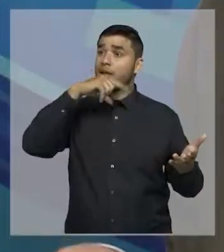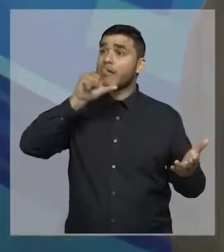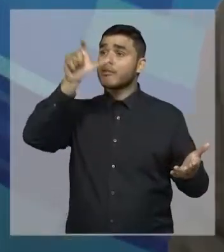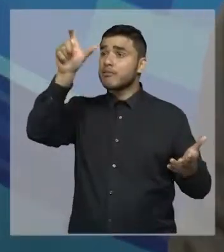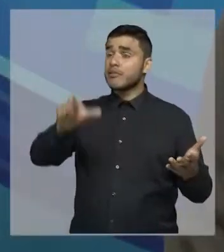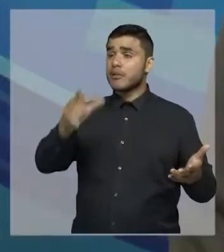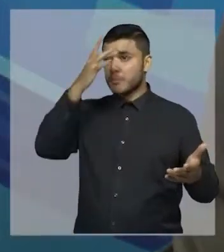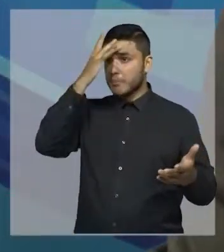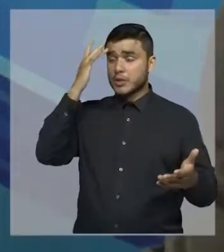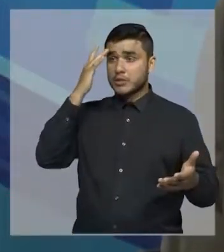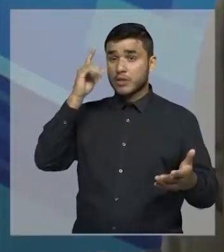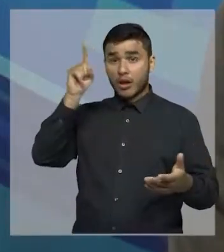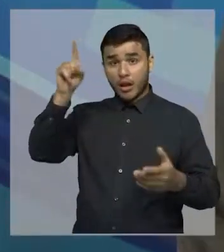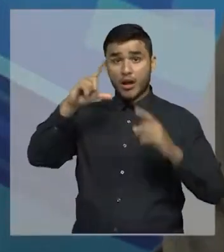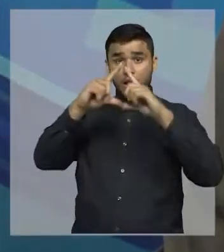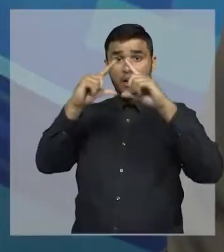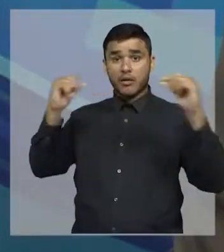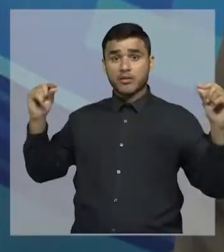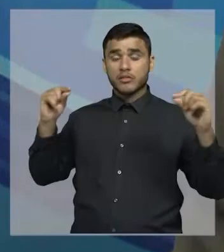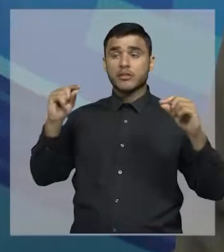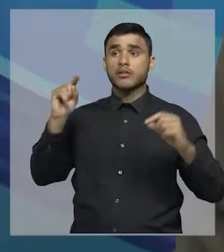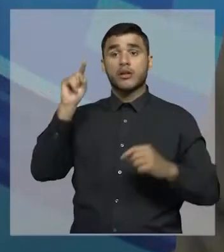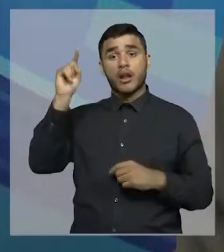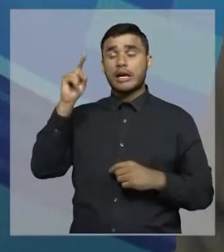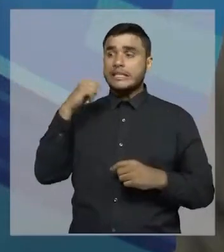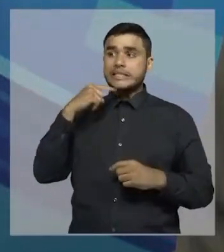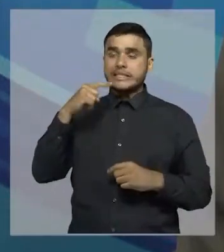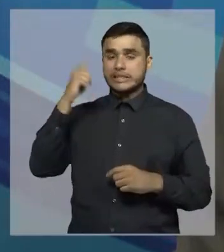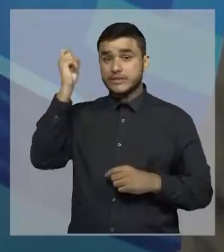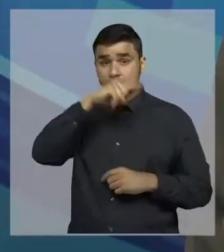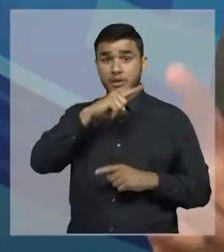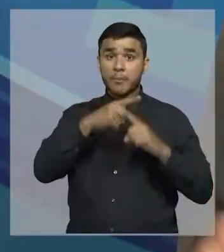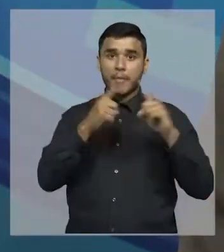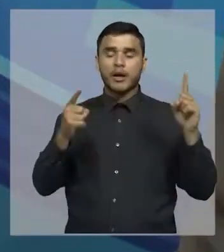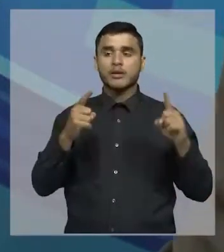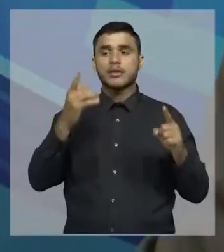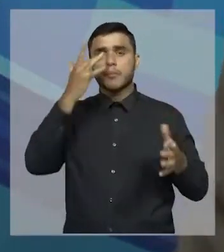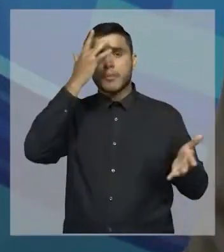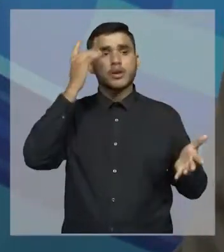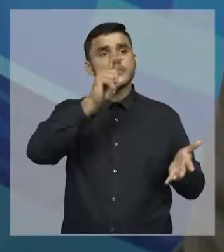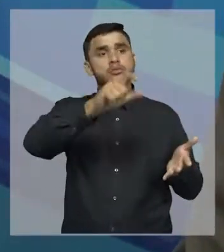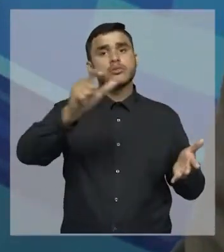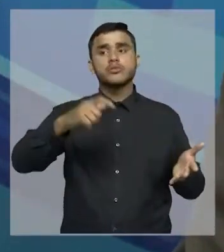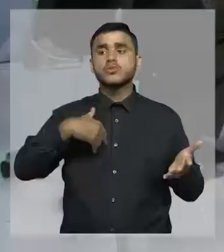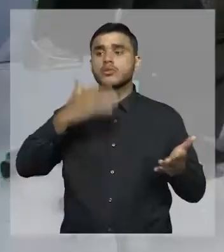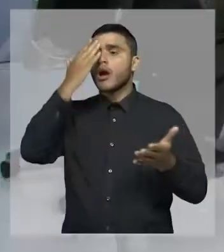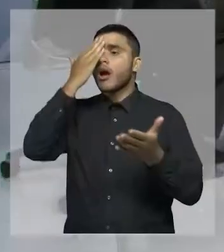em Brasília, mas na cabeça do eleitor ele está tendo. É só você olhar as pesquisas.